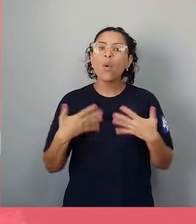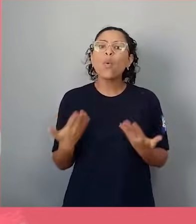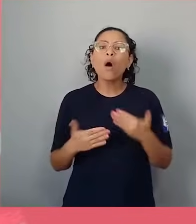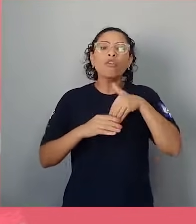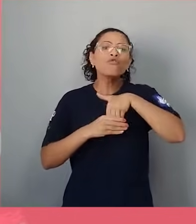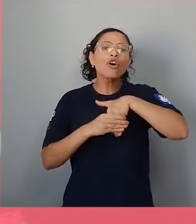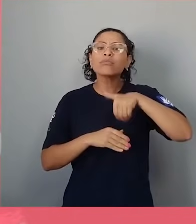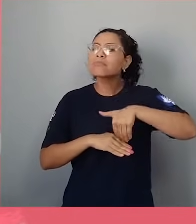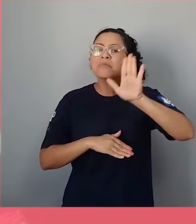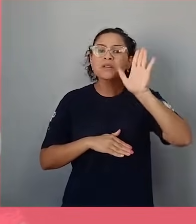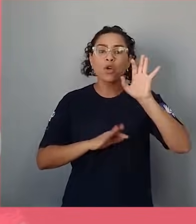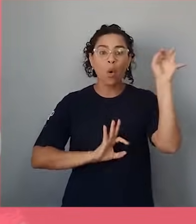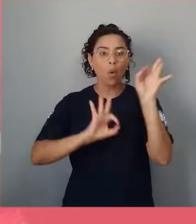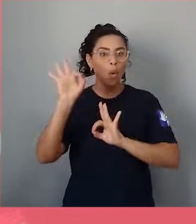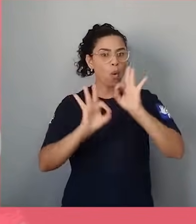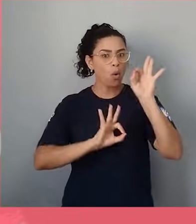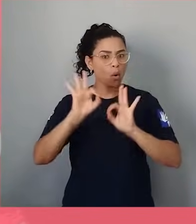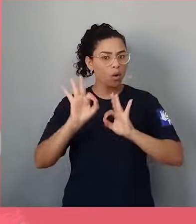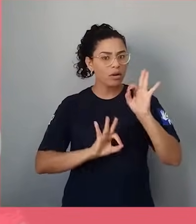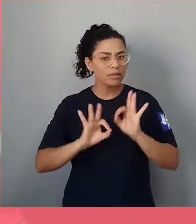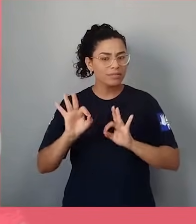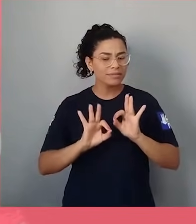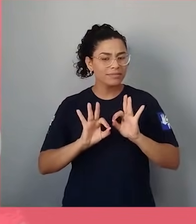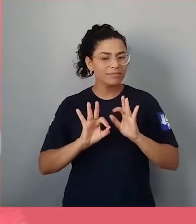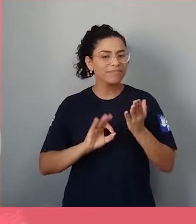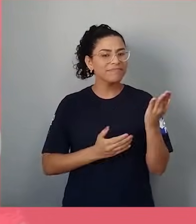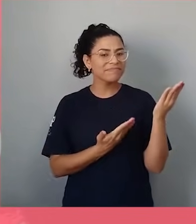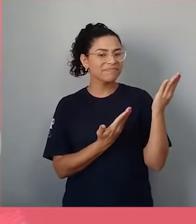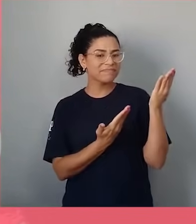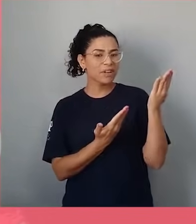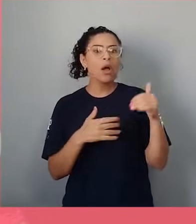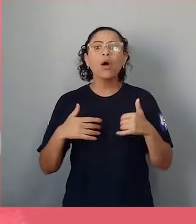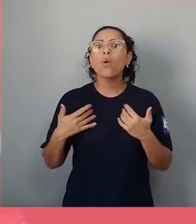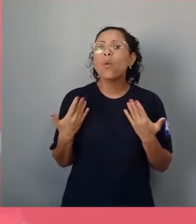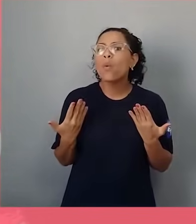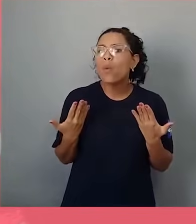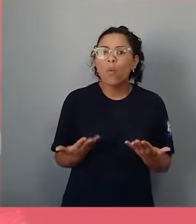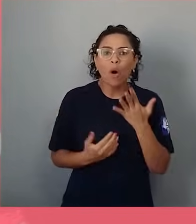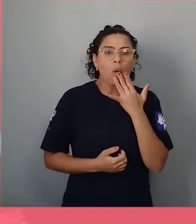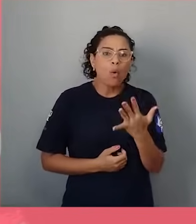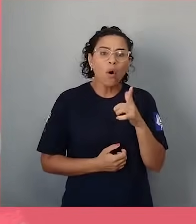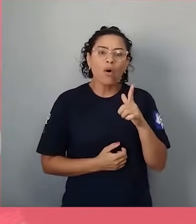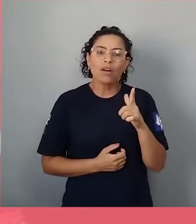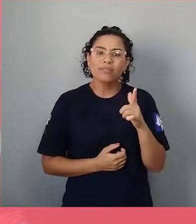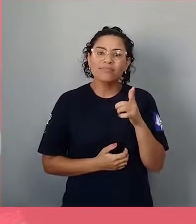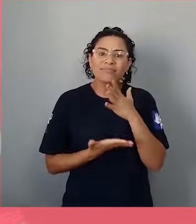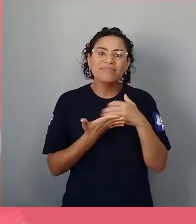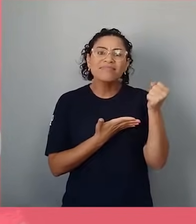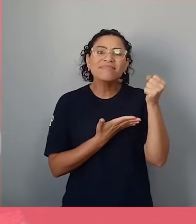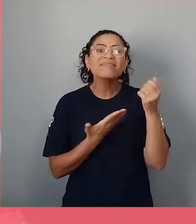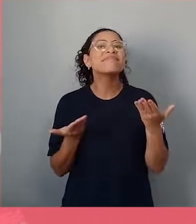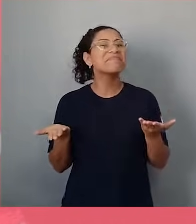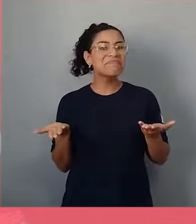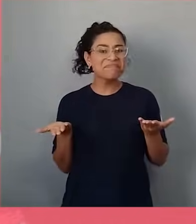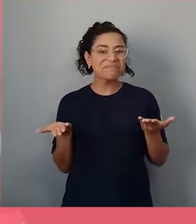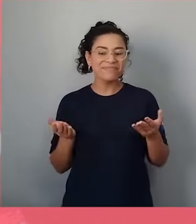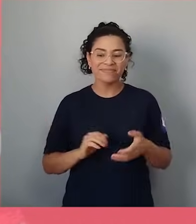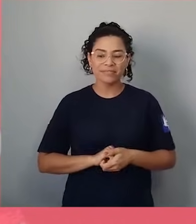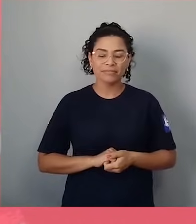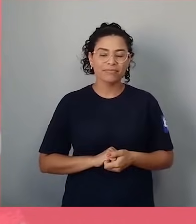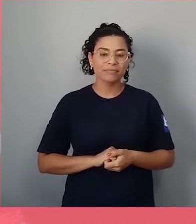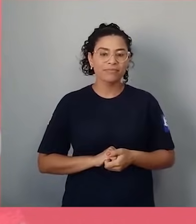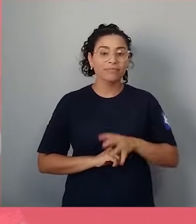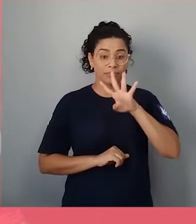votada? Organizei as informações assim. E aí? Qual cor vocês acham que ganhou? Nessa tabela, nós temos de um lado